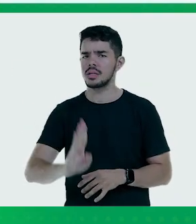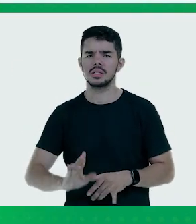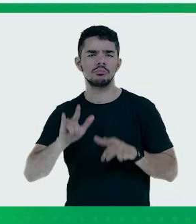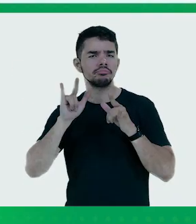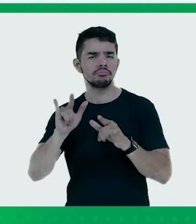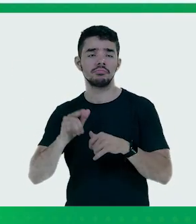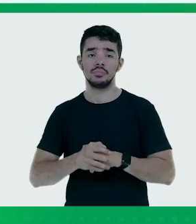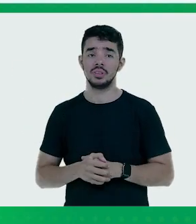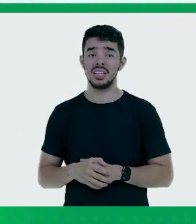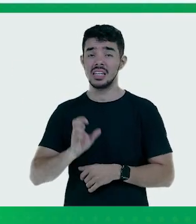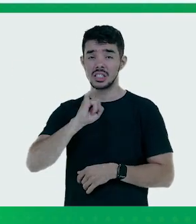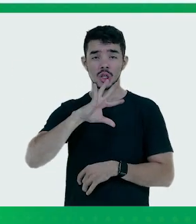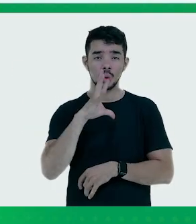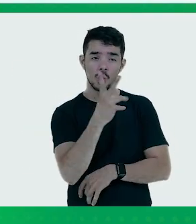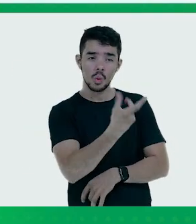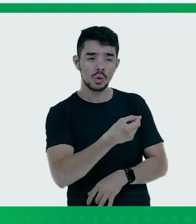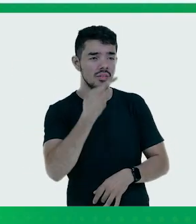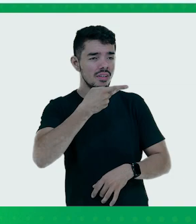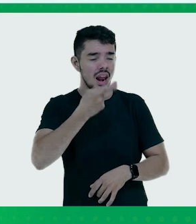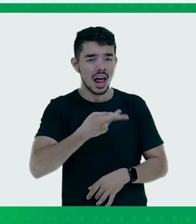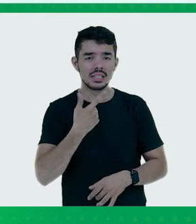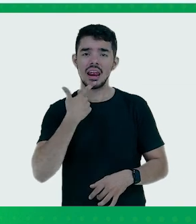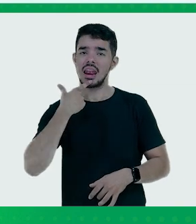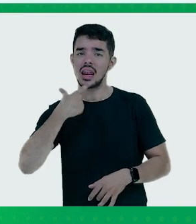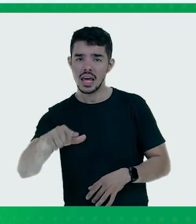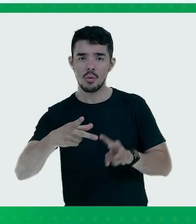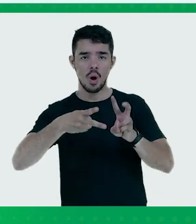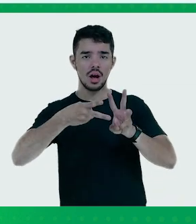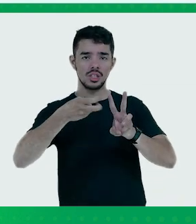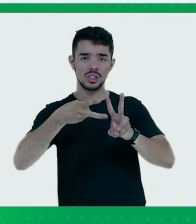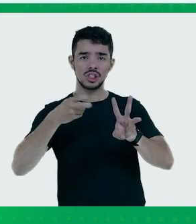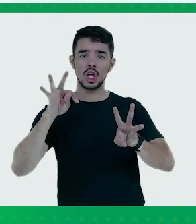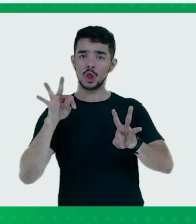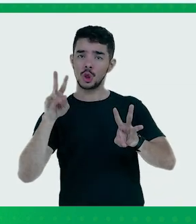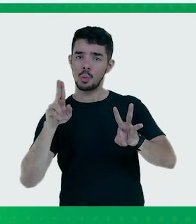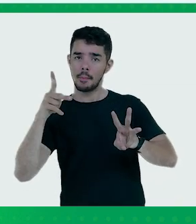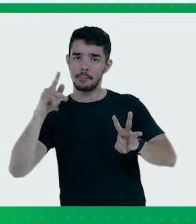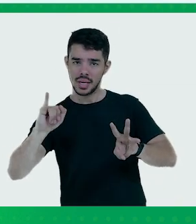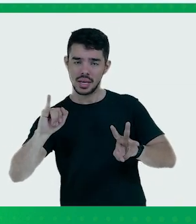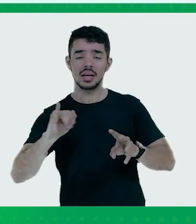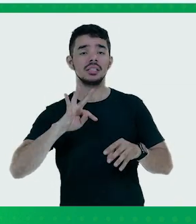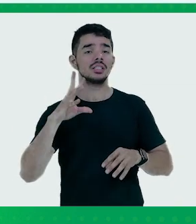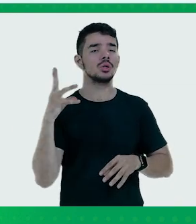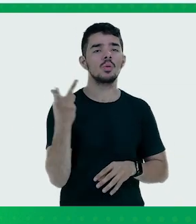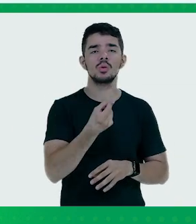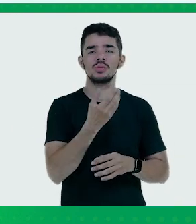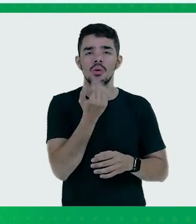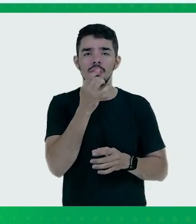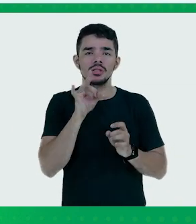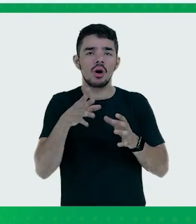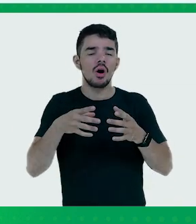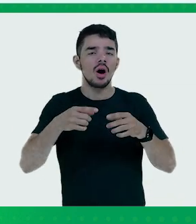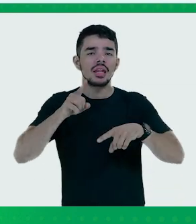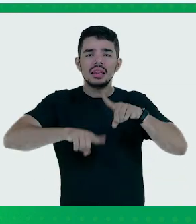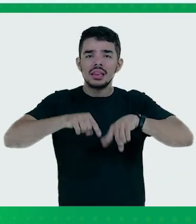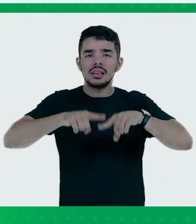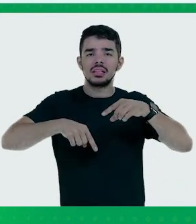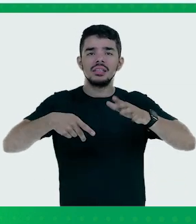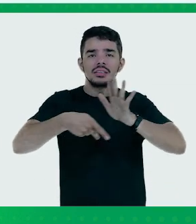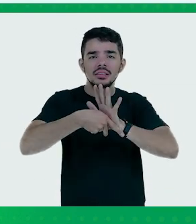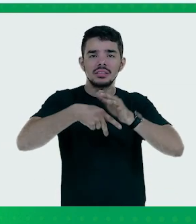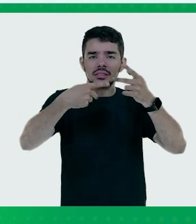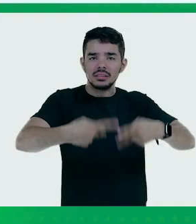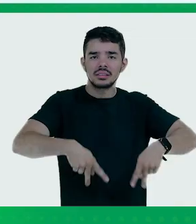todos falassem tupi e comêssemos apenas produtos nacionais, o país